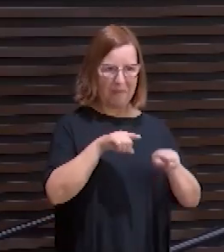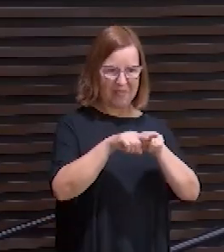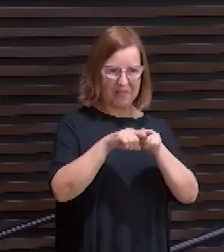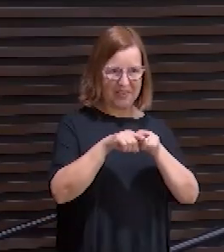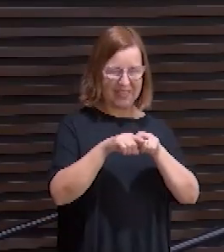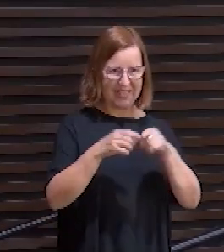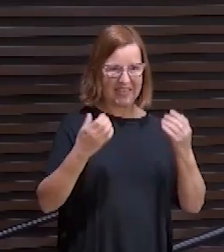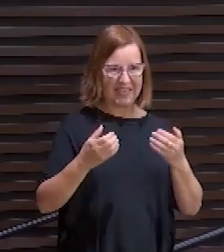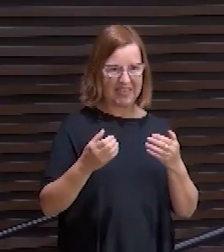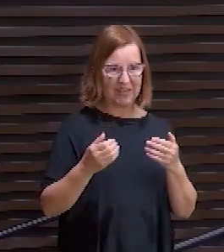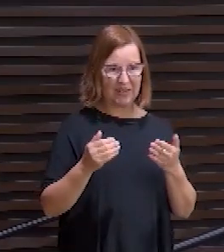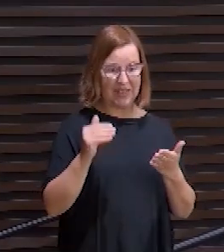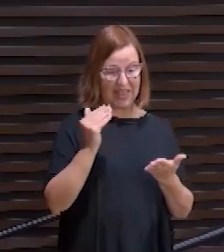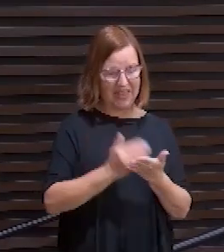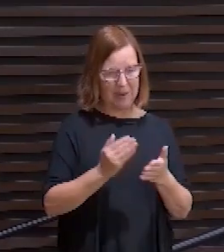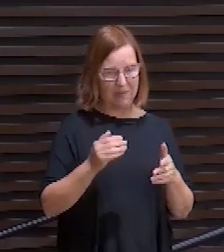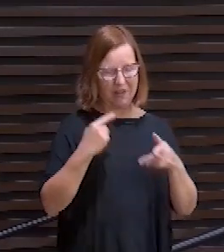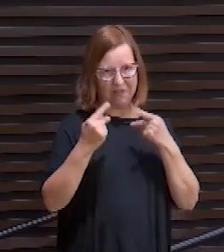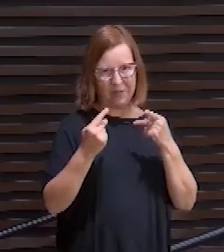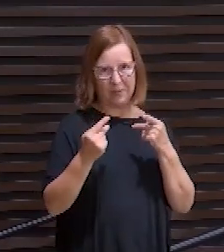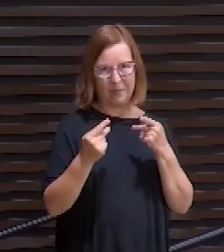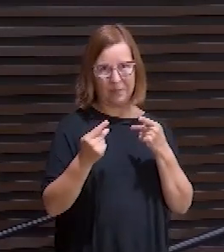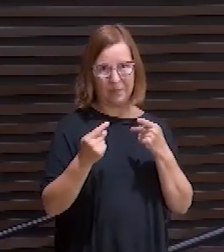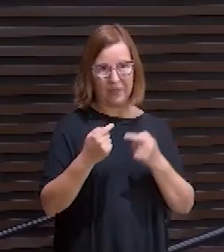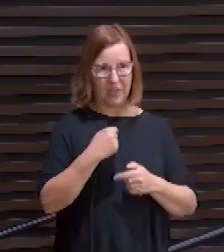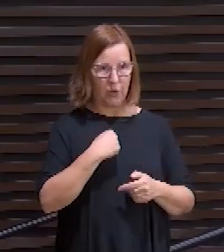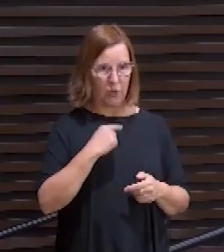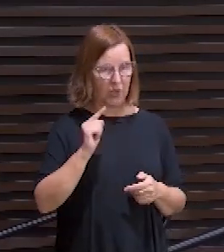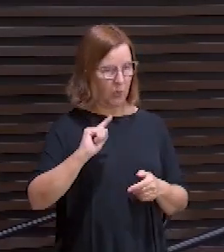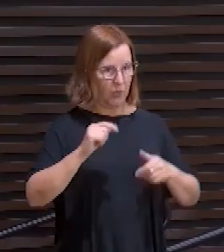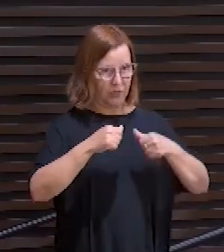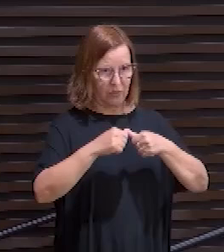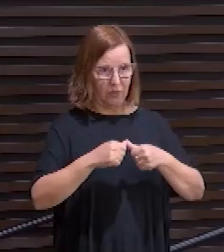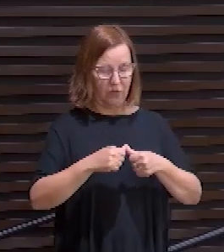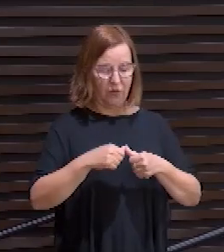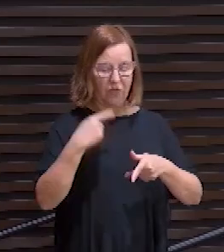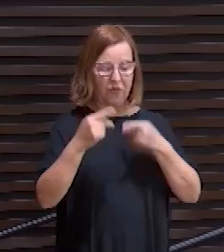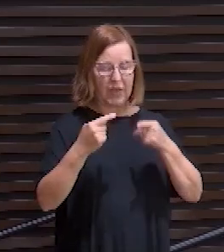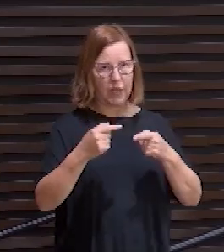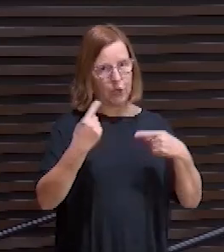quero fechar dizendo o seguinte: eu não estou aqui falando de política,